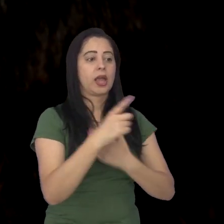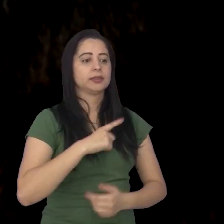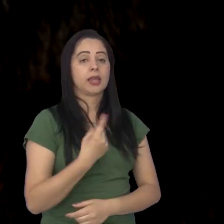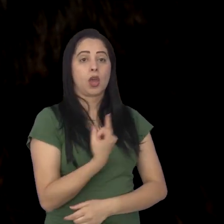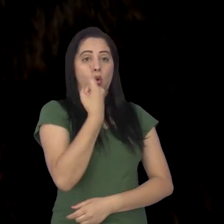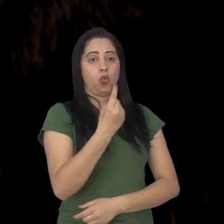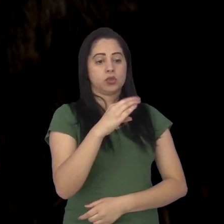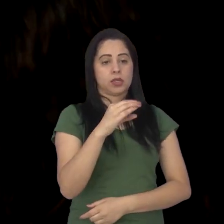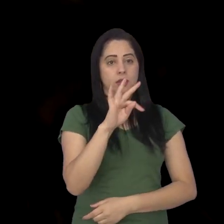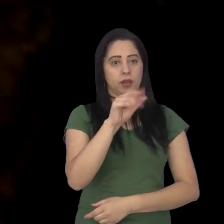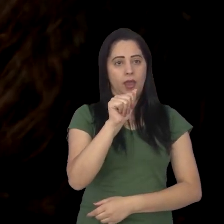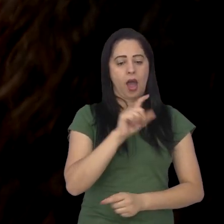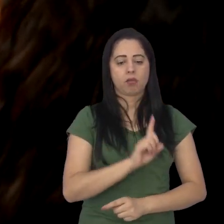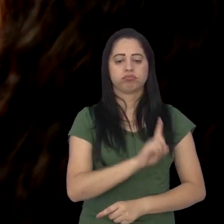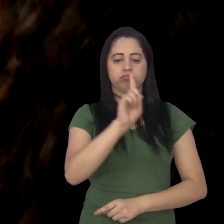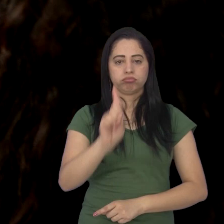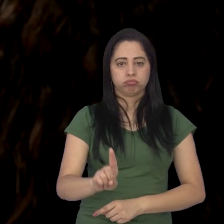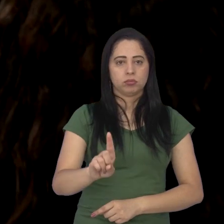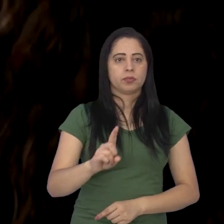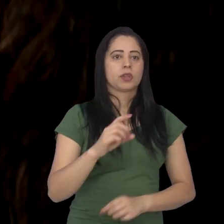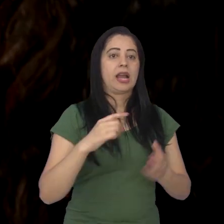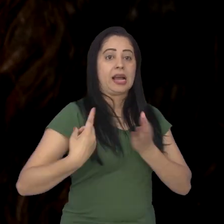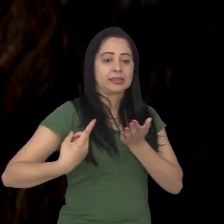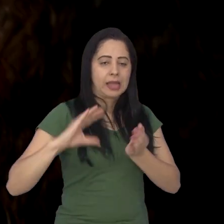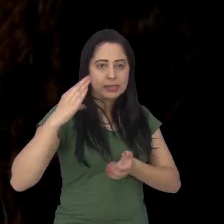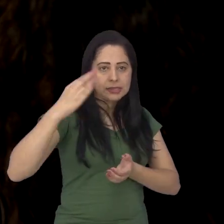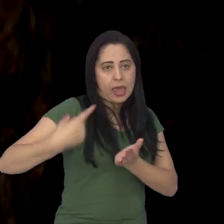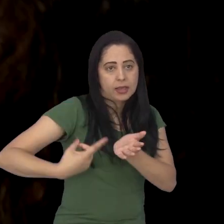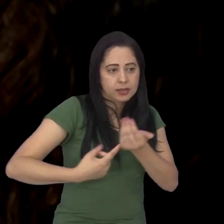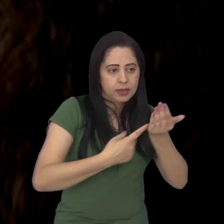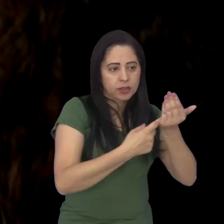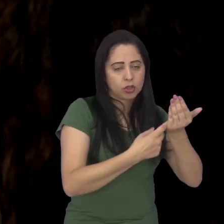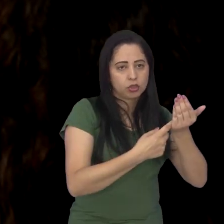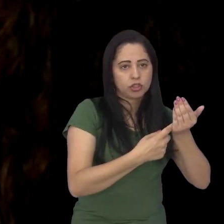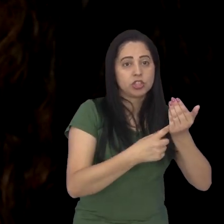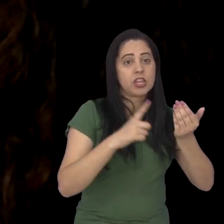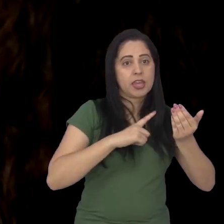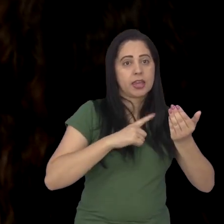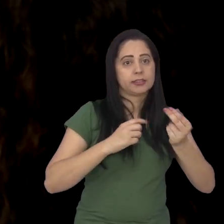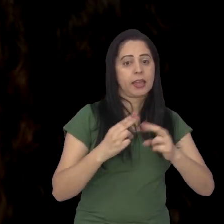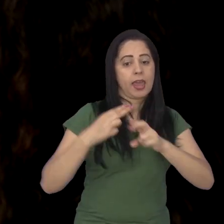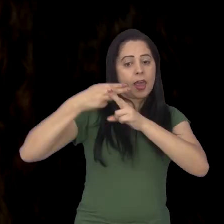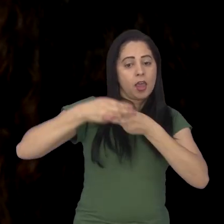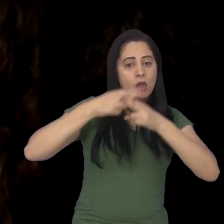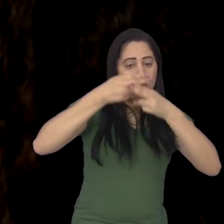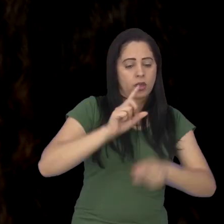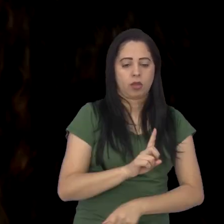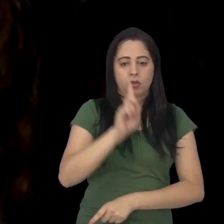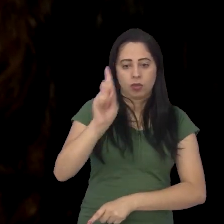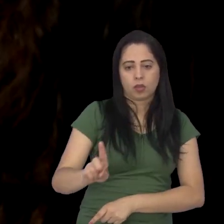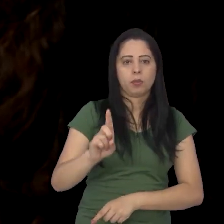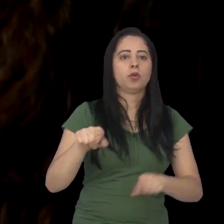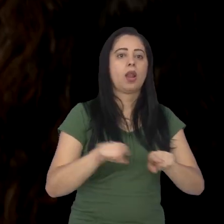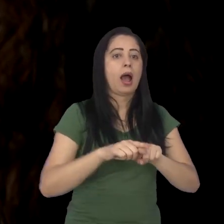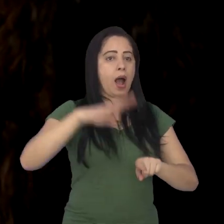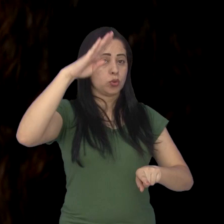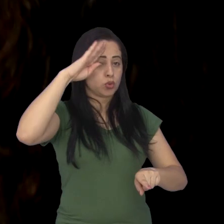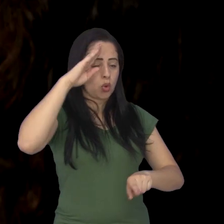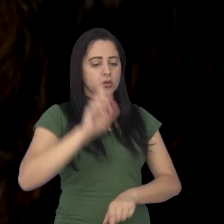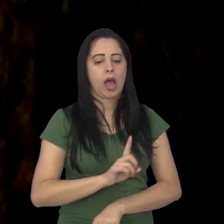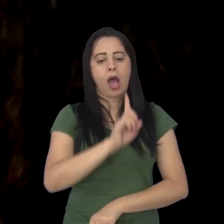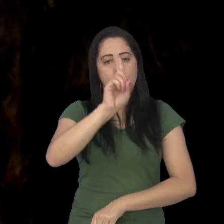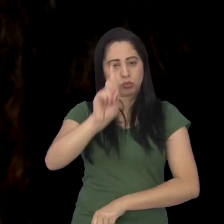da Aeronáutica, veio um trabalhador do CTA. Certo. No Ministério da Ciência e Tecnologia, veio um do